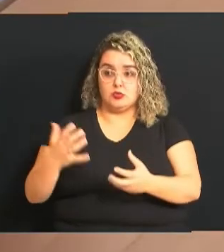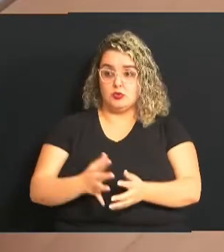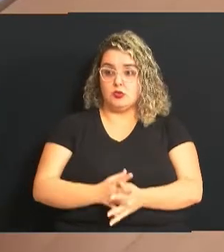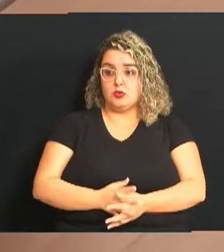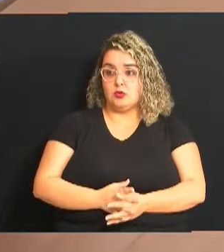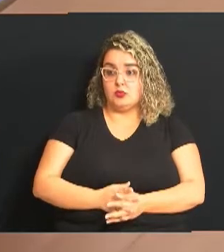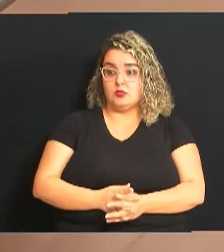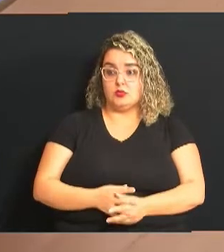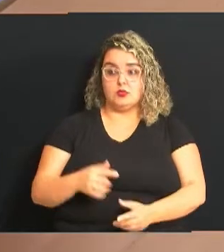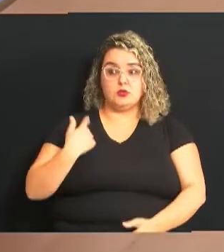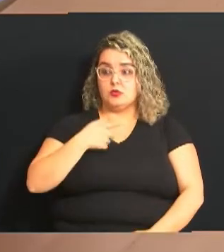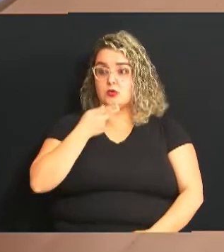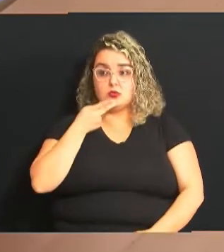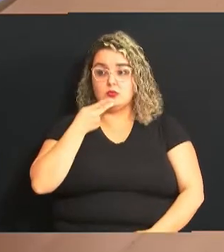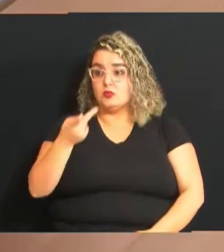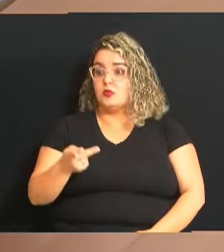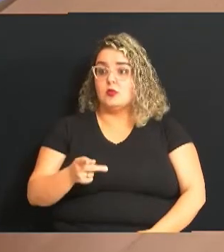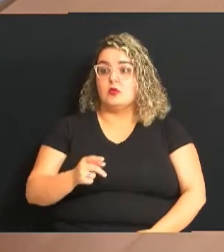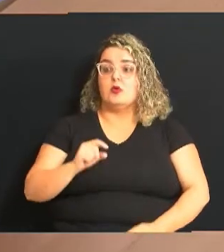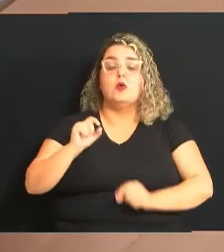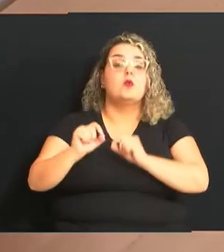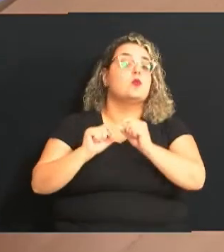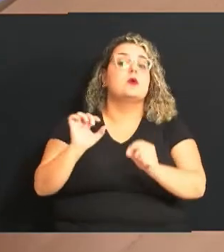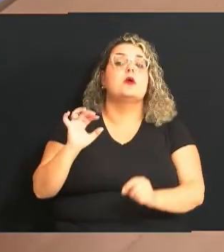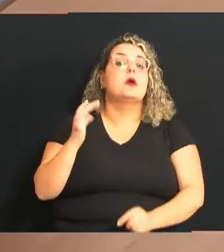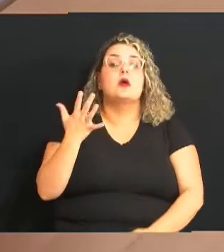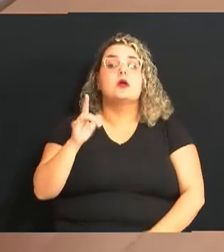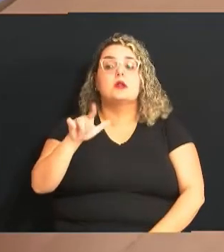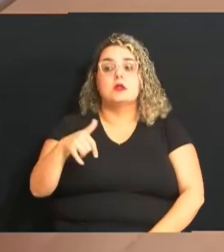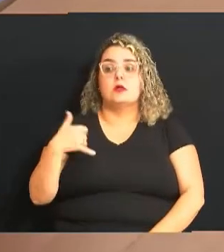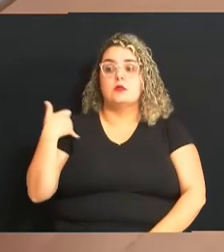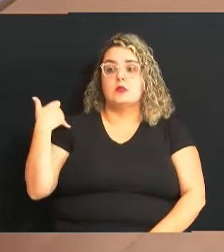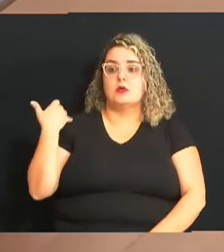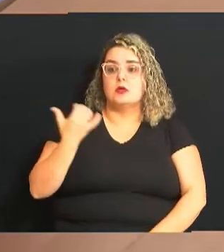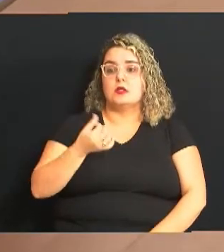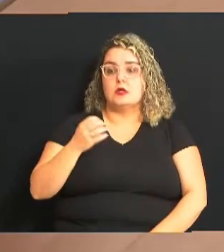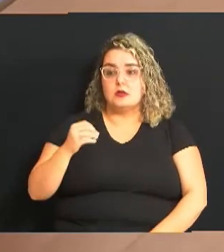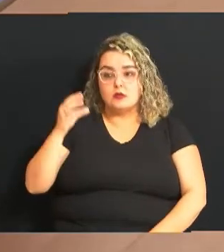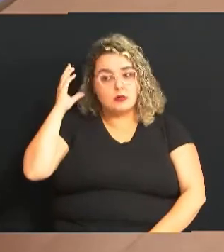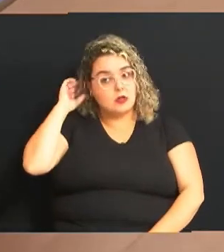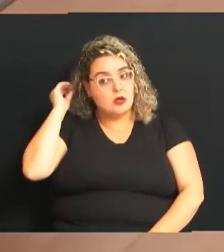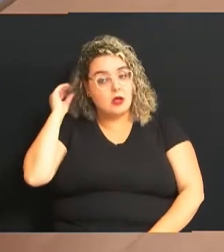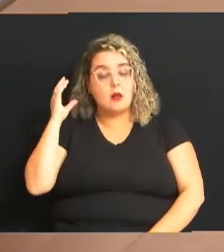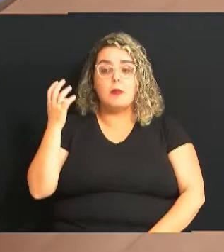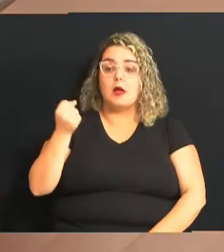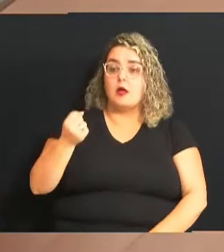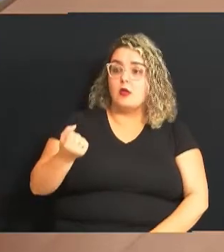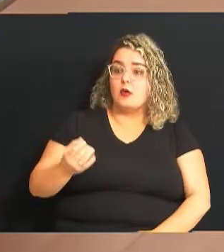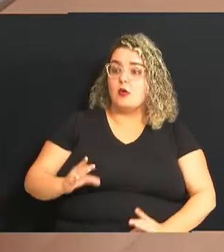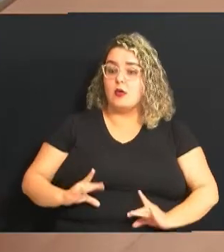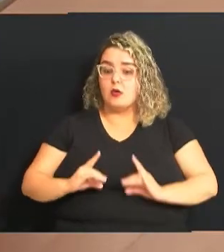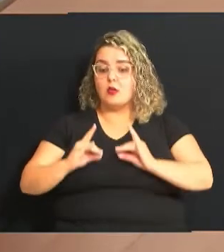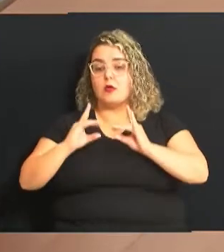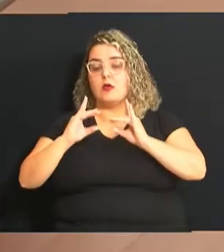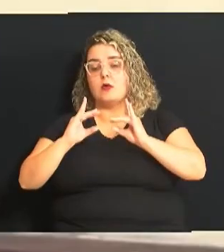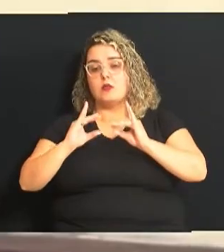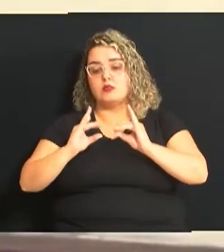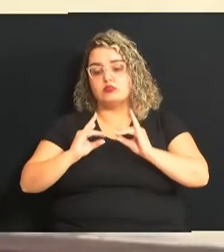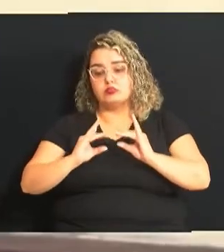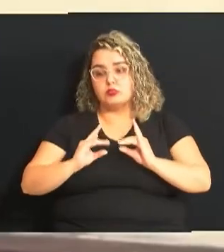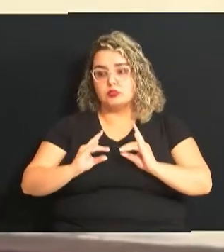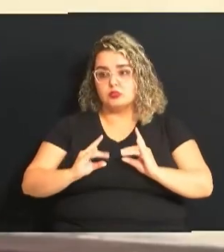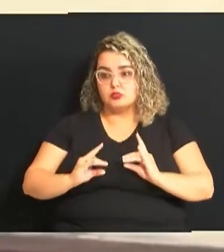Nós não falamos sobre o que ocorre após 60 anos, o cabelo ficando branco, os hormônios diminuindo, que diminui